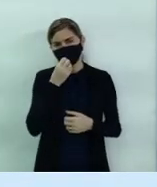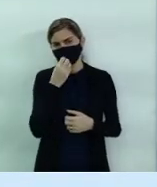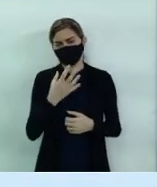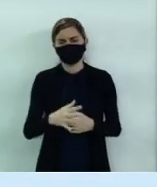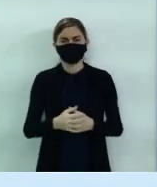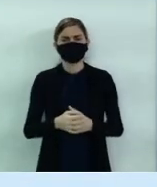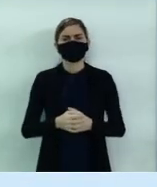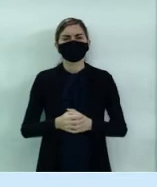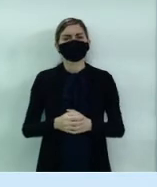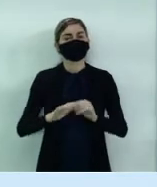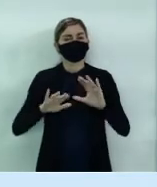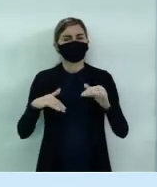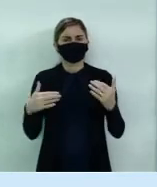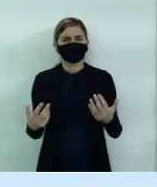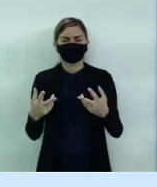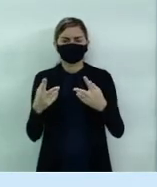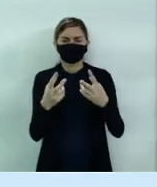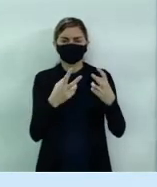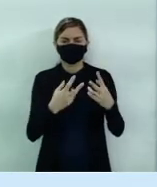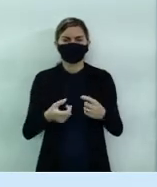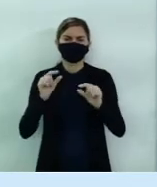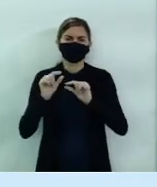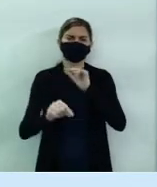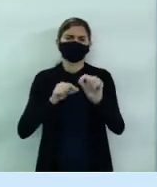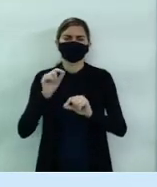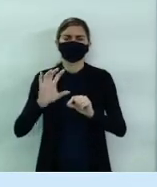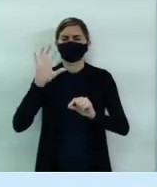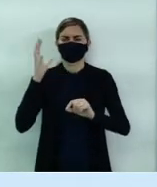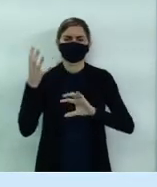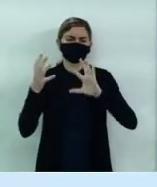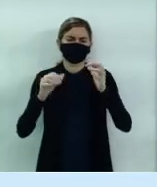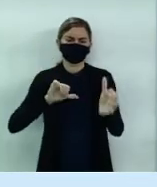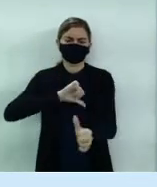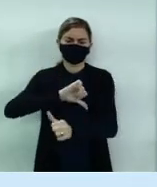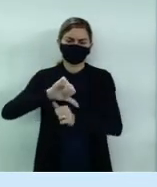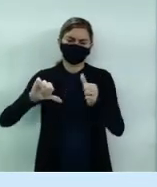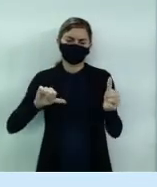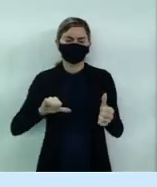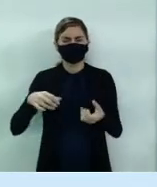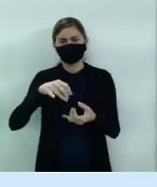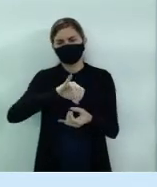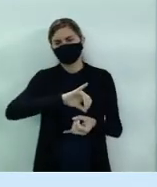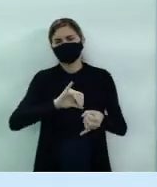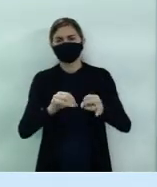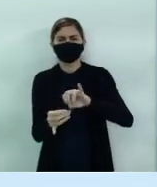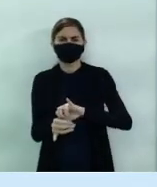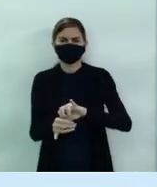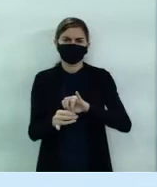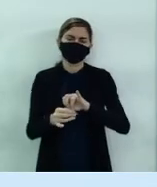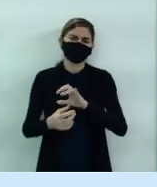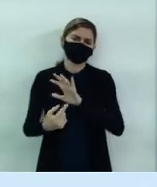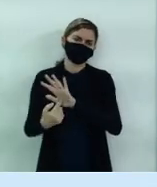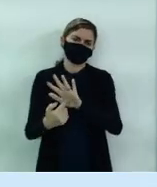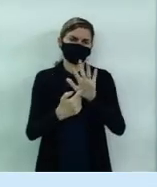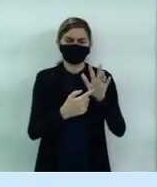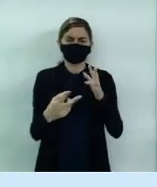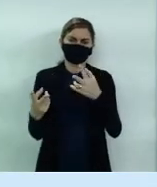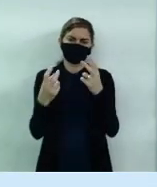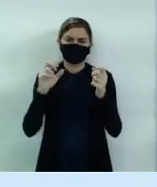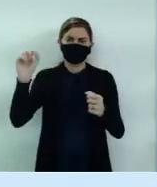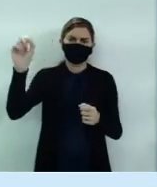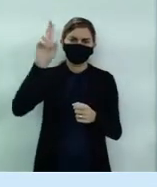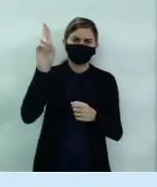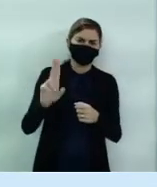Bom, então percebemos que a ocorrência de uma transformação química, por aparecimento aí no caso de